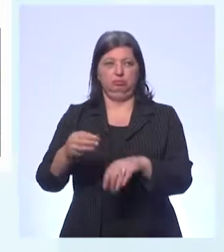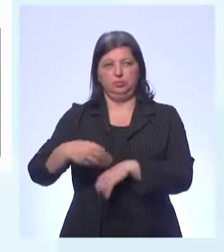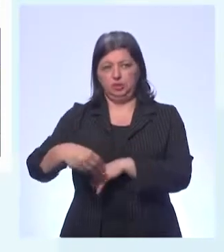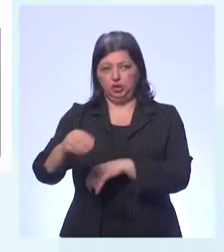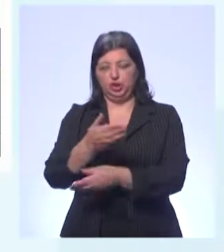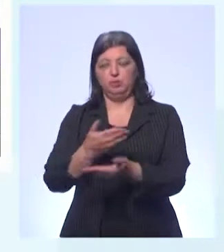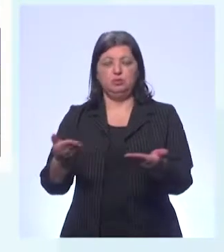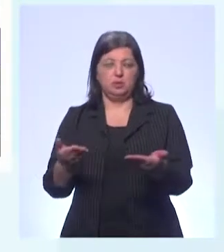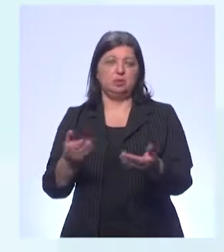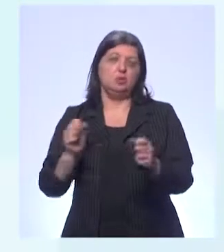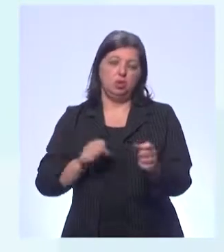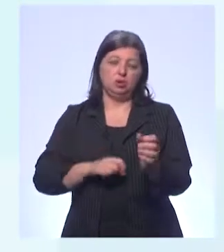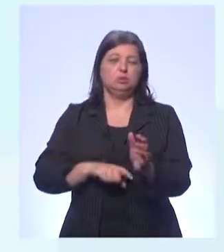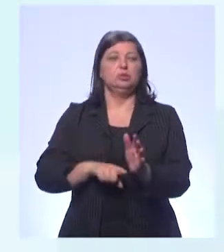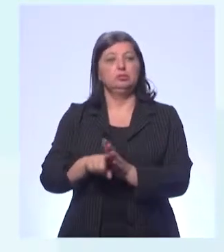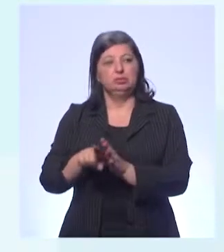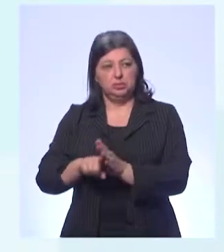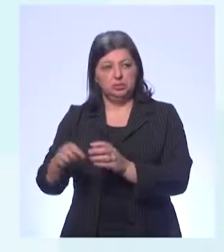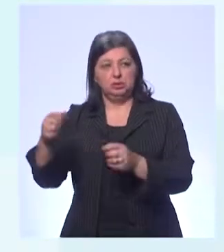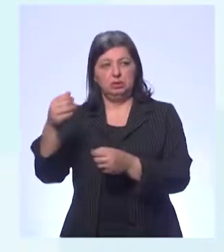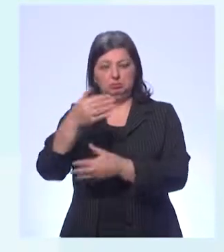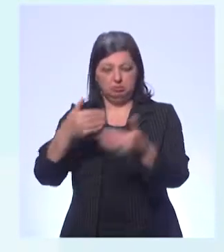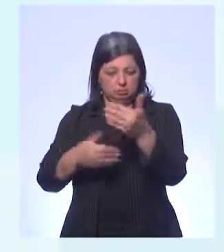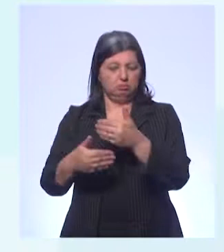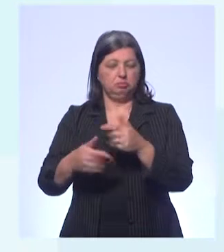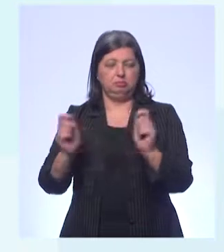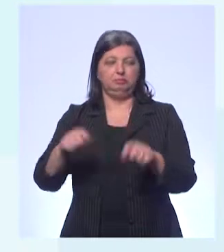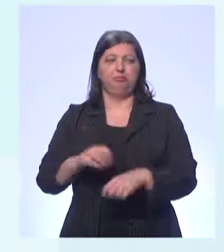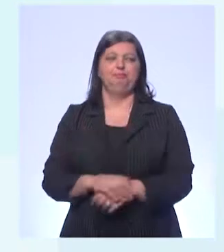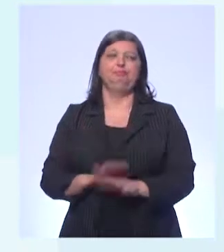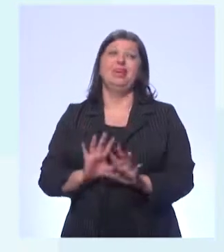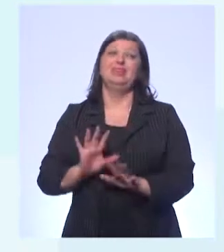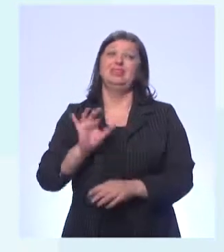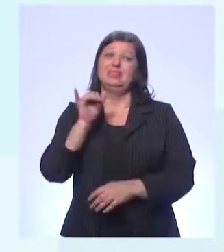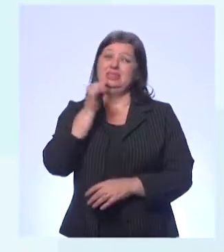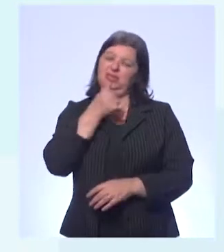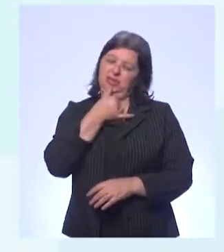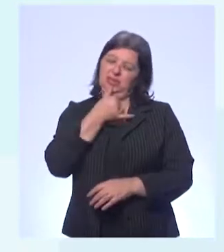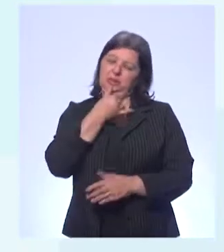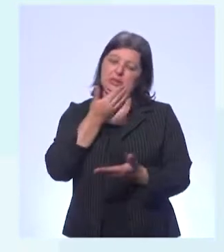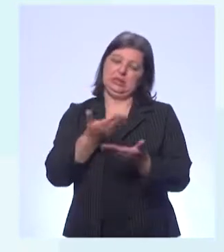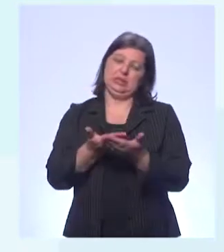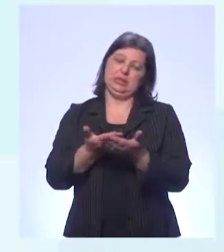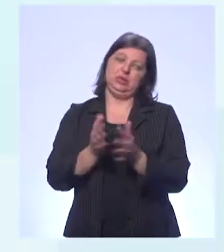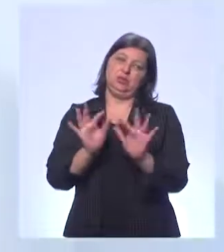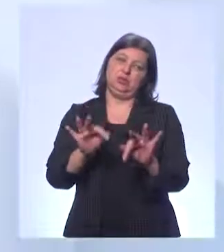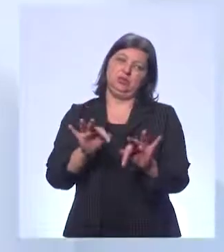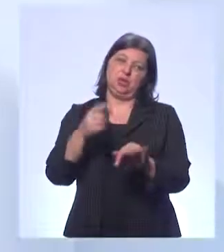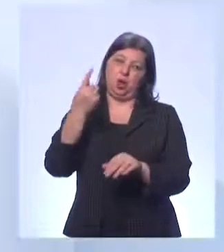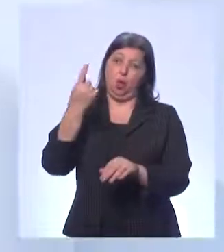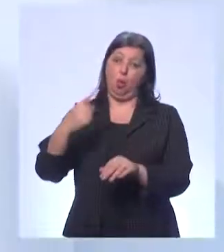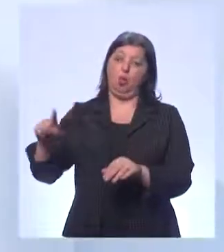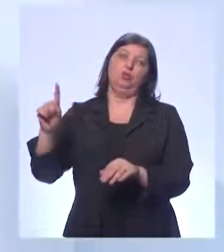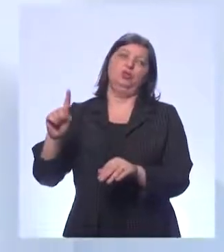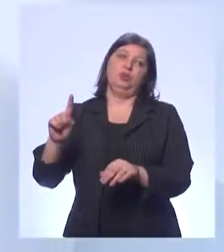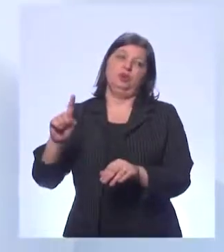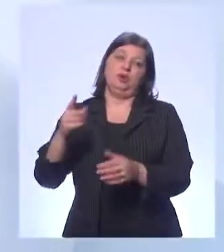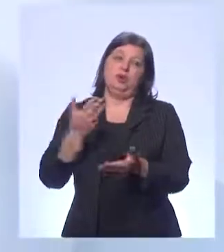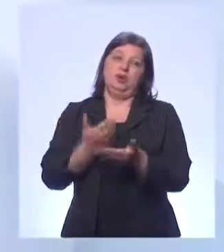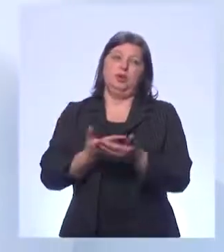vocês podem consultar o PPT. E, infelizmente, a nossa aula acabou e foi a última aula do